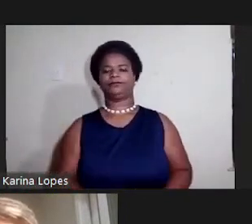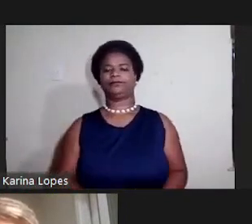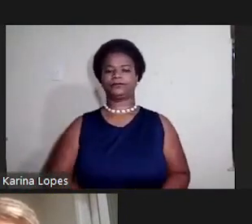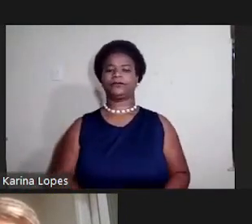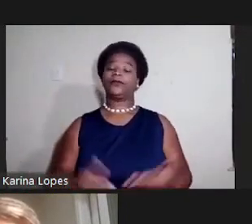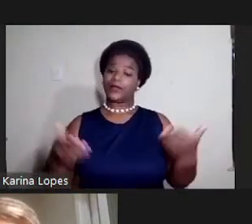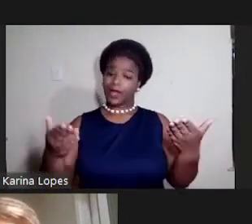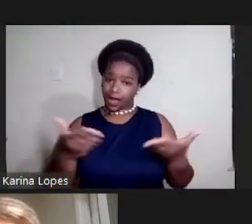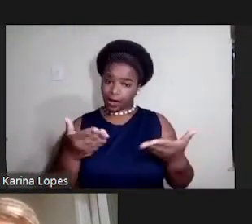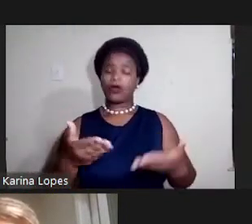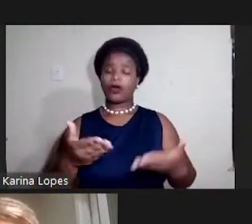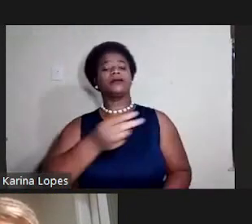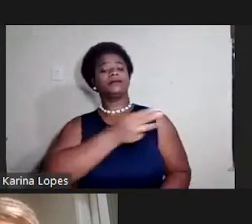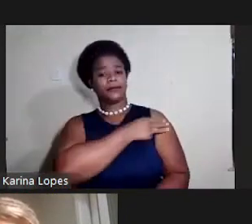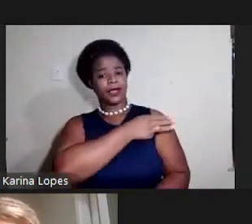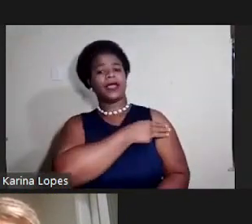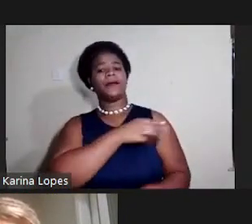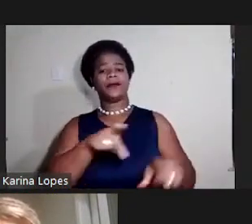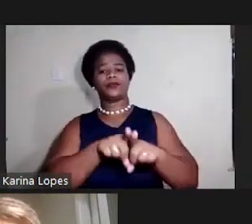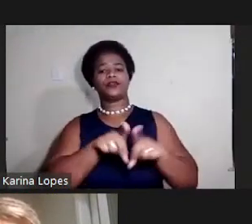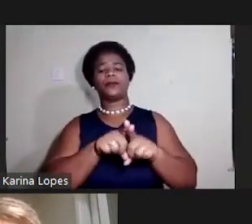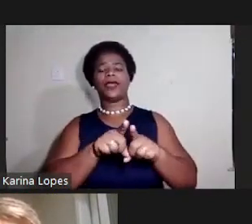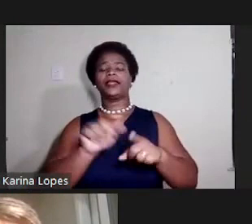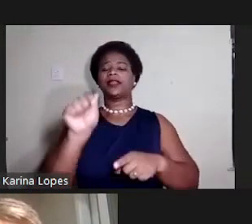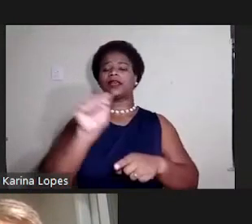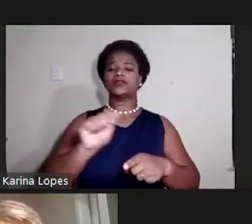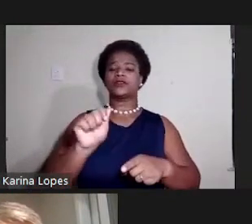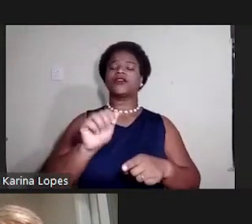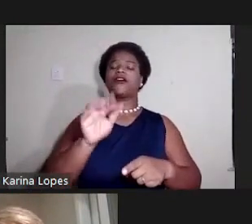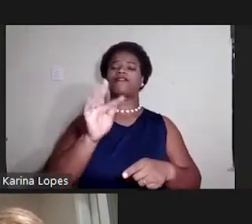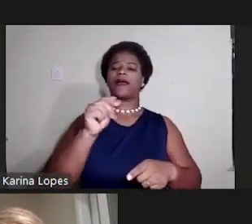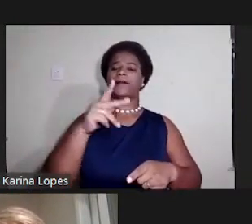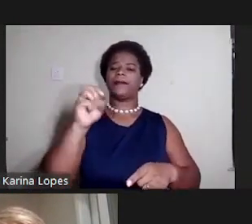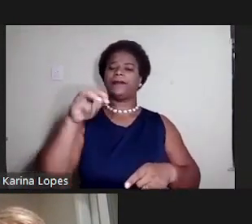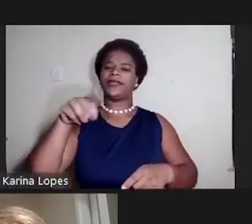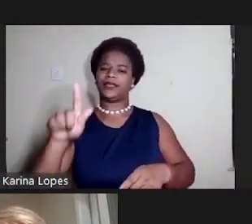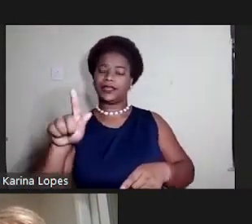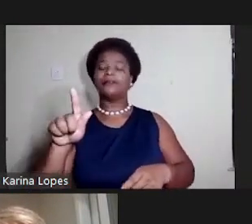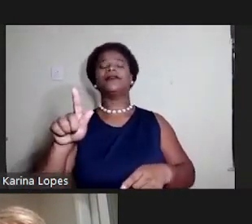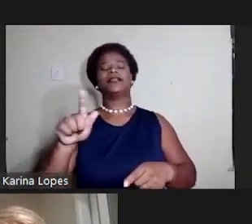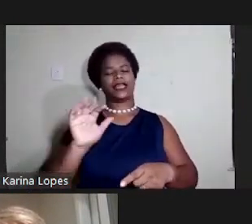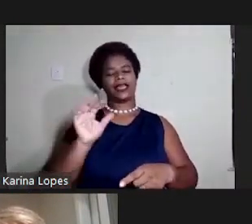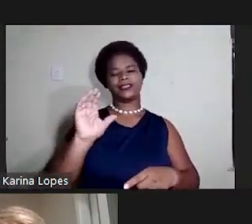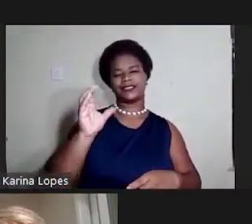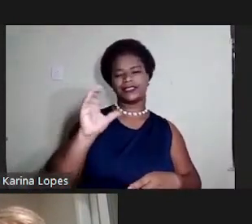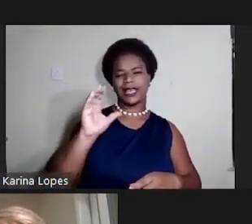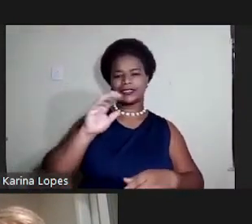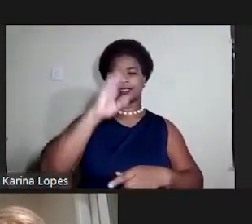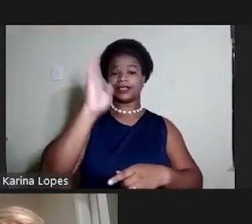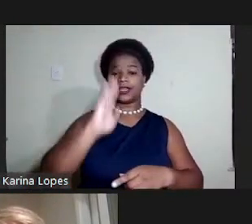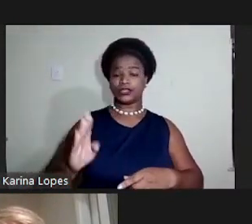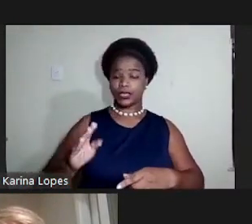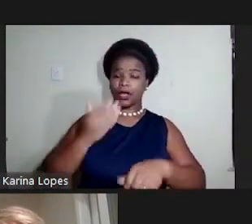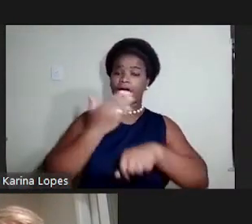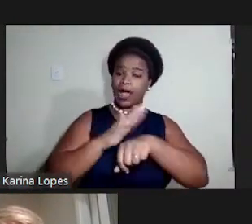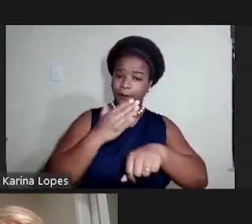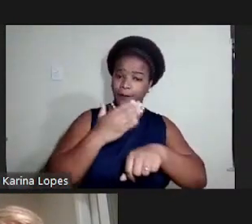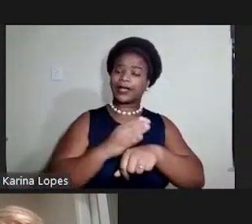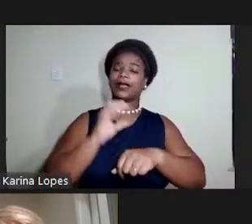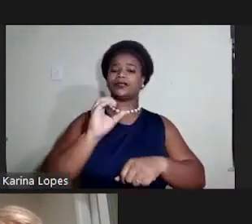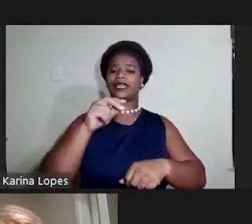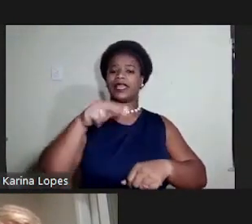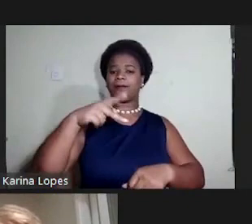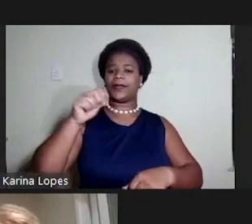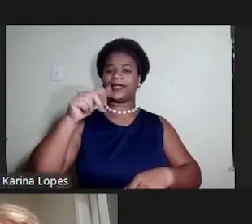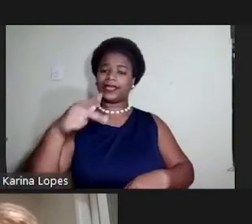de Assessoramento da FAPEMIG, na área de Ciências Sociais Aplicadas e bolsista de produtividade do CNPq nível 1C.